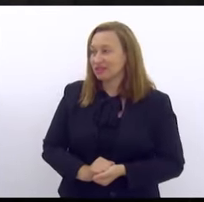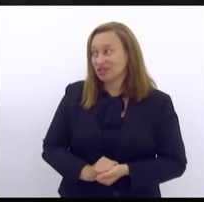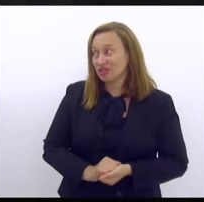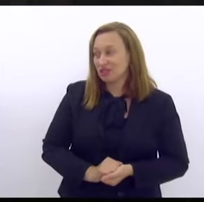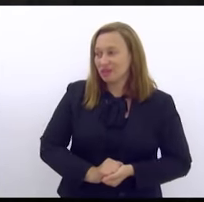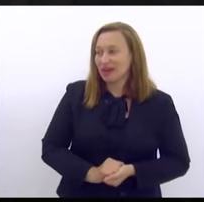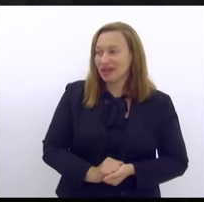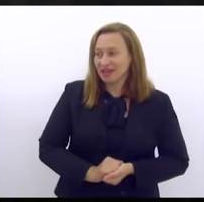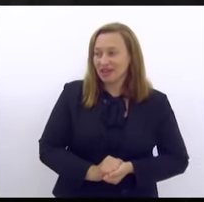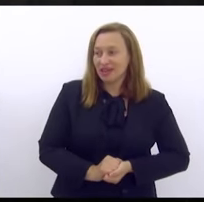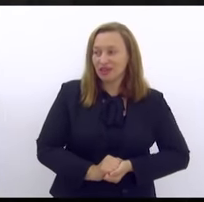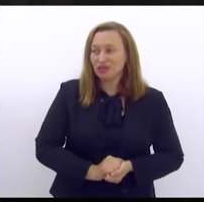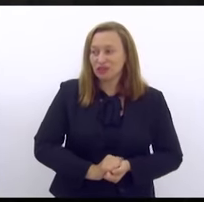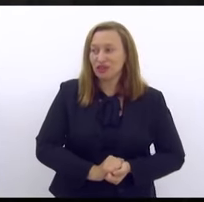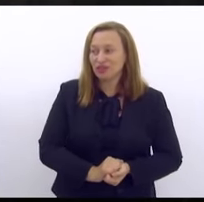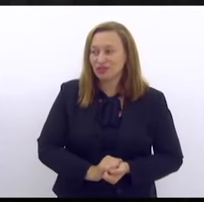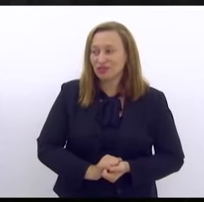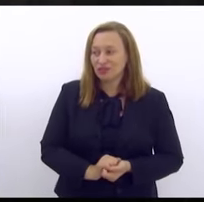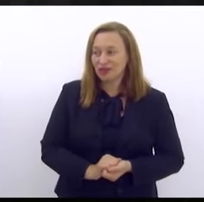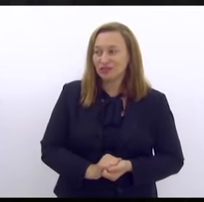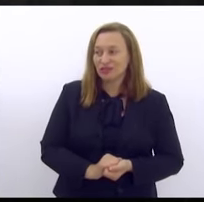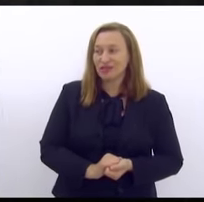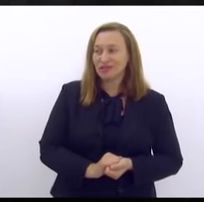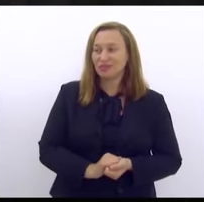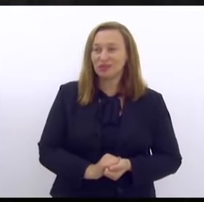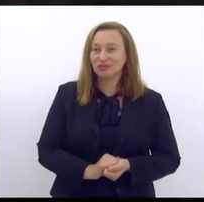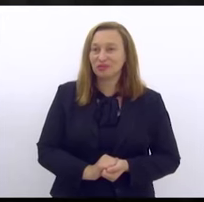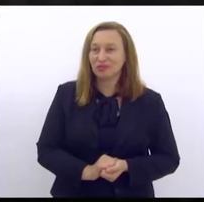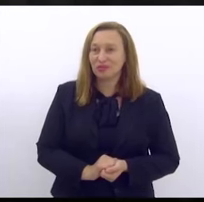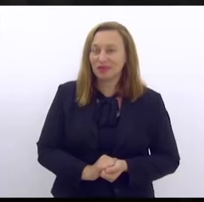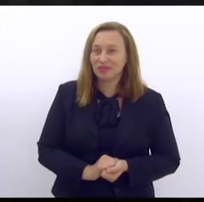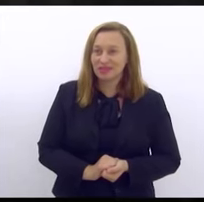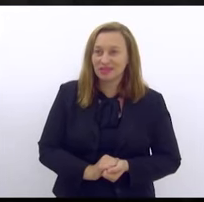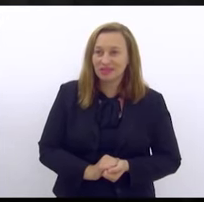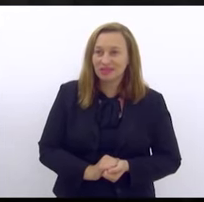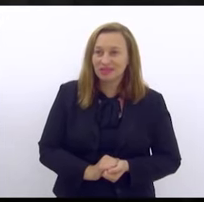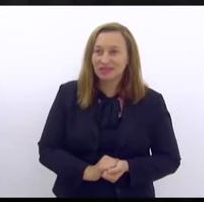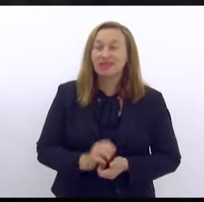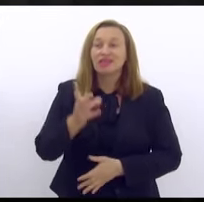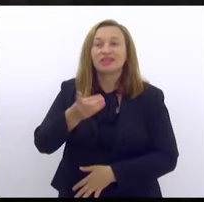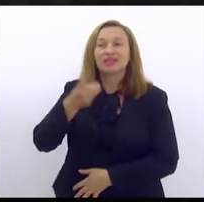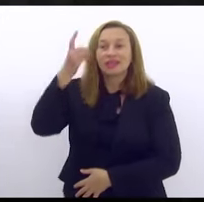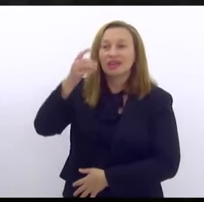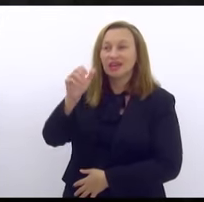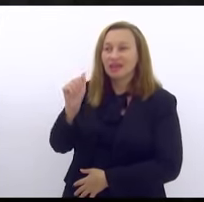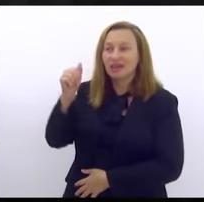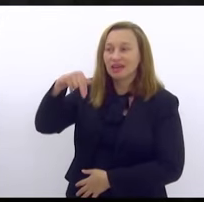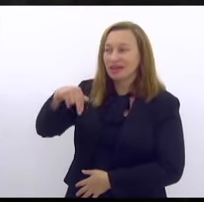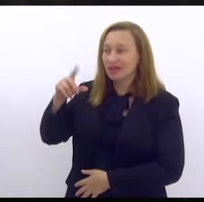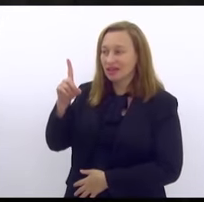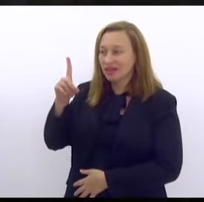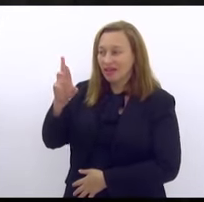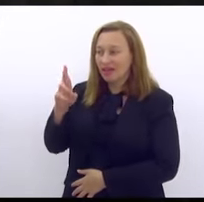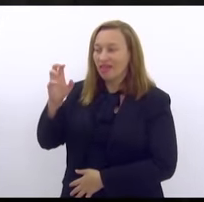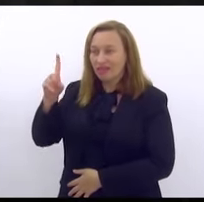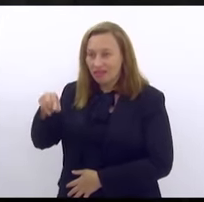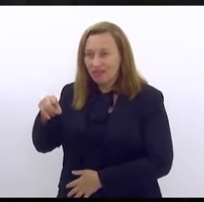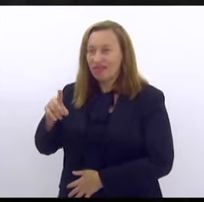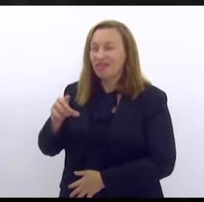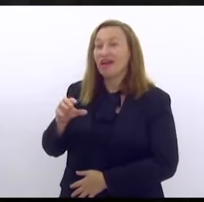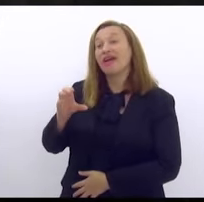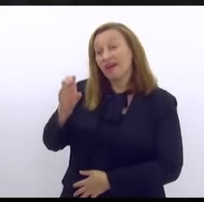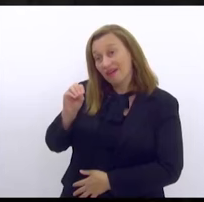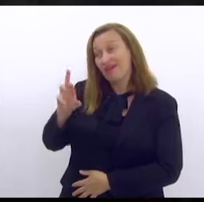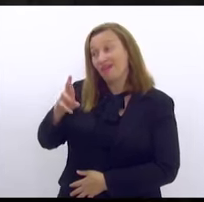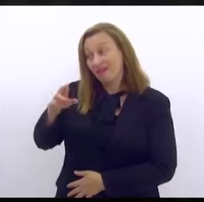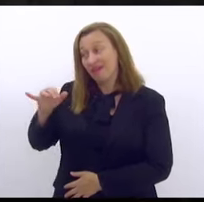queria fazer justiça ao deputado André Correia e a sua